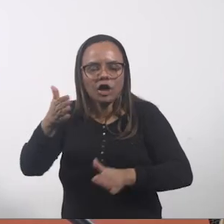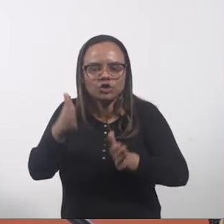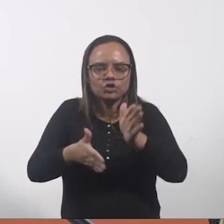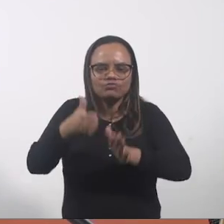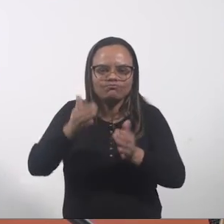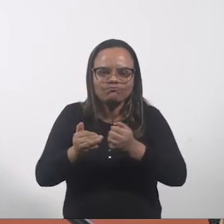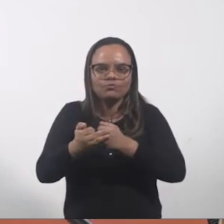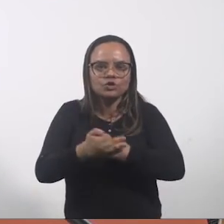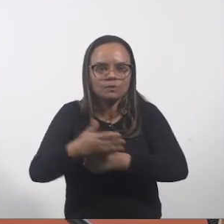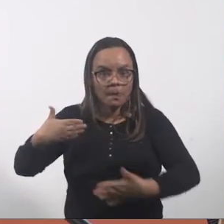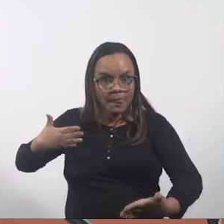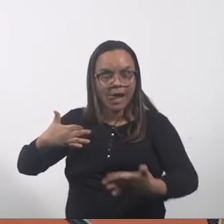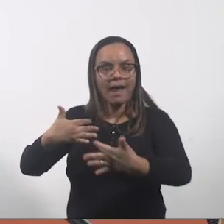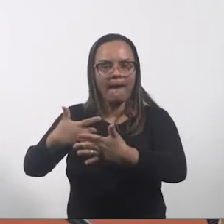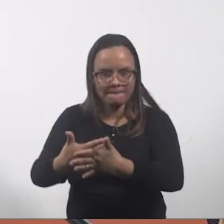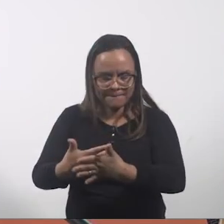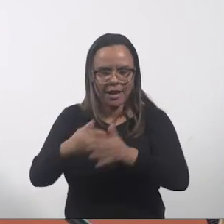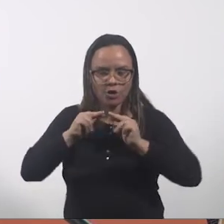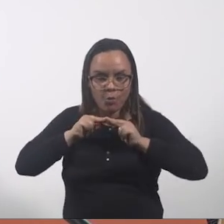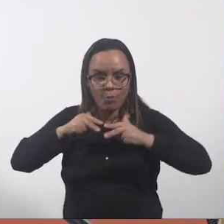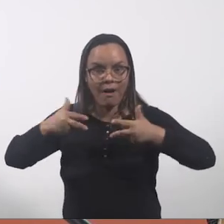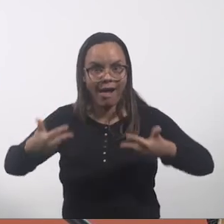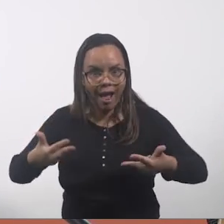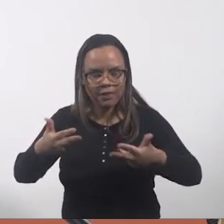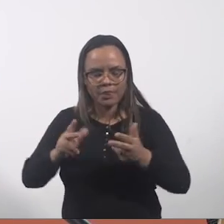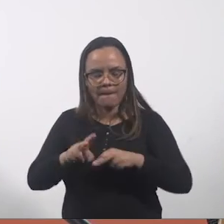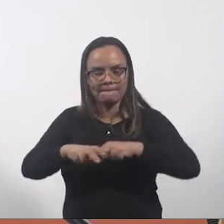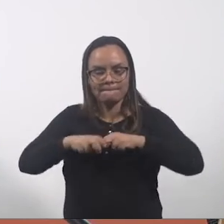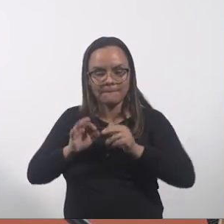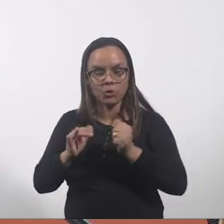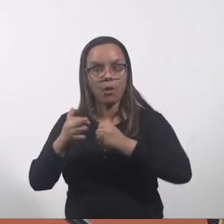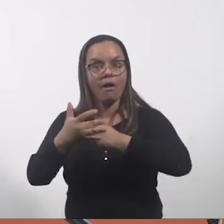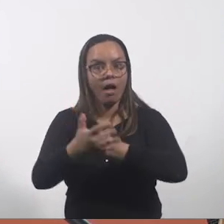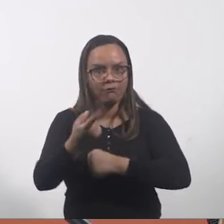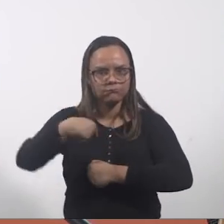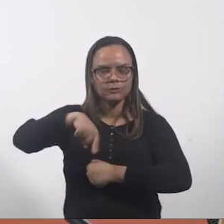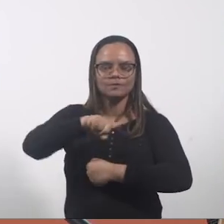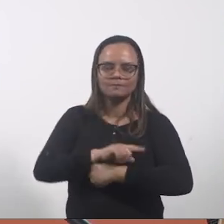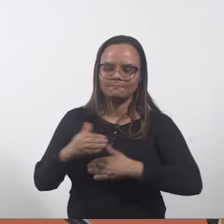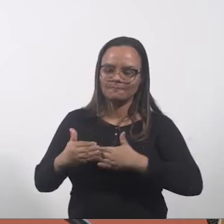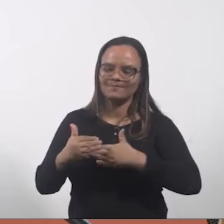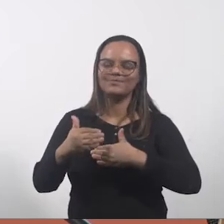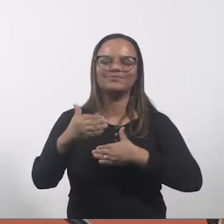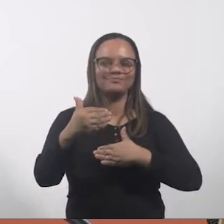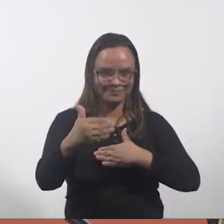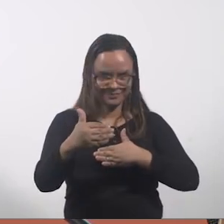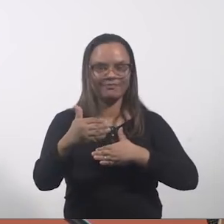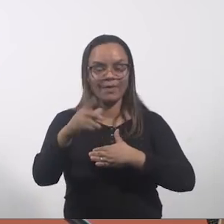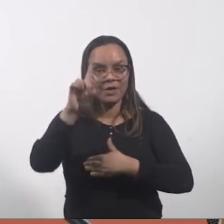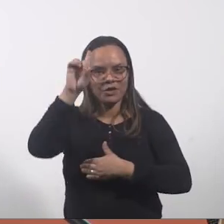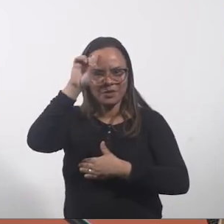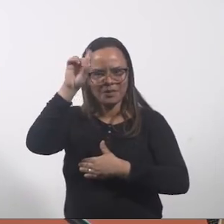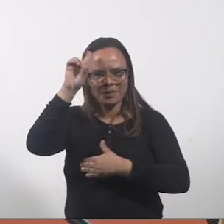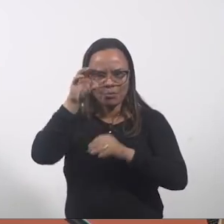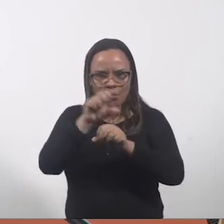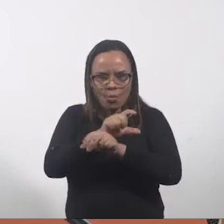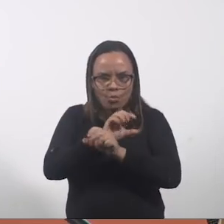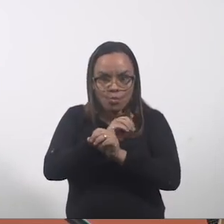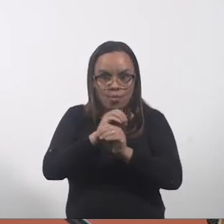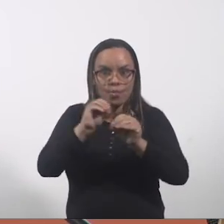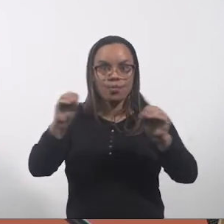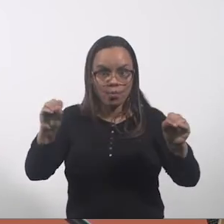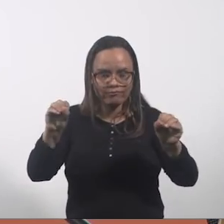período pandêmico com relação às mortes por Covid, e nós estamos caminhando certamente para o dia em que teremos 0